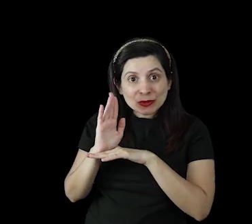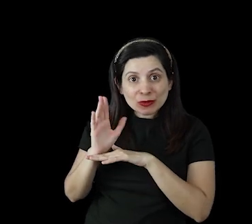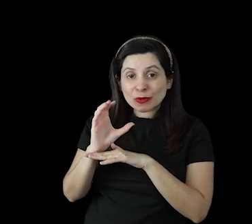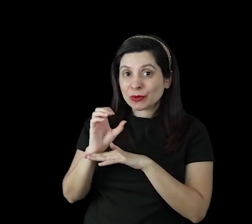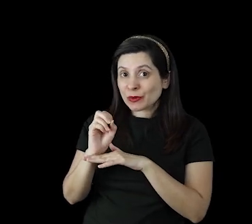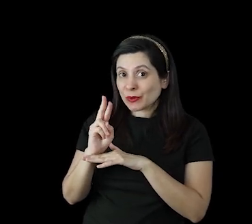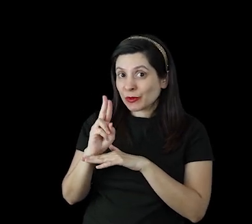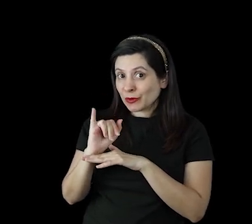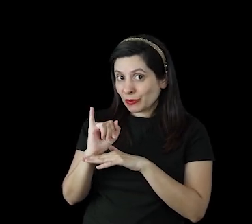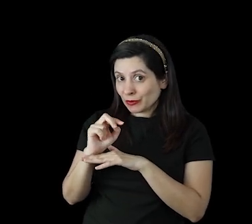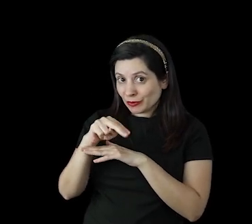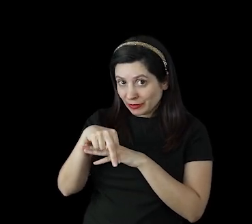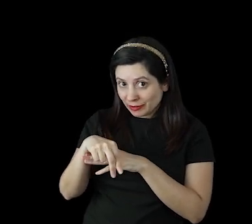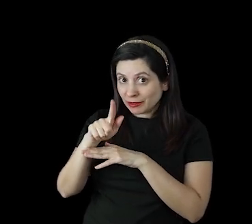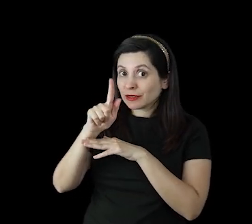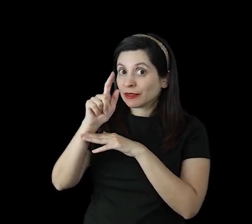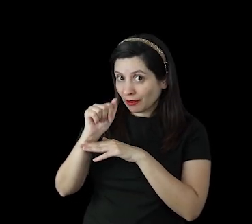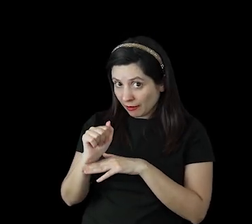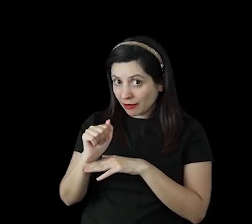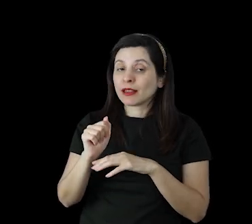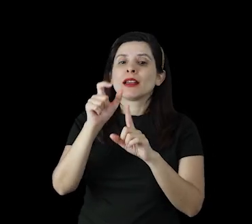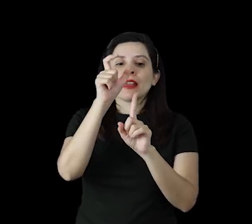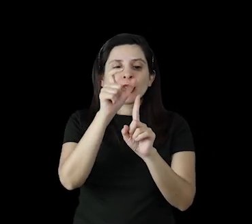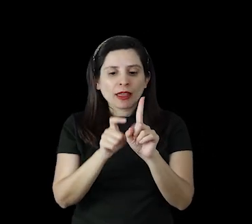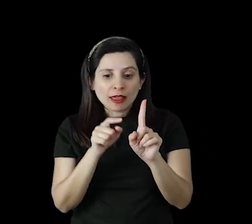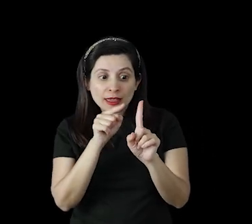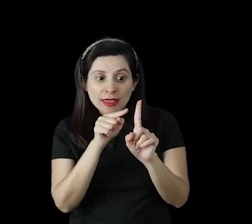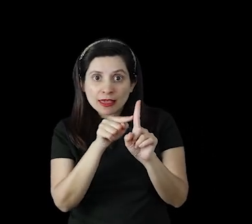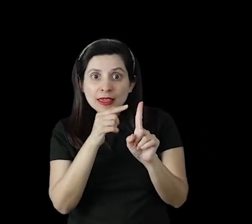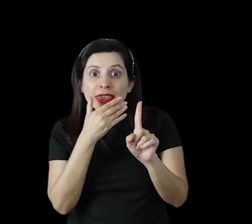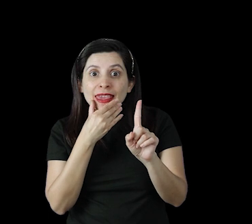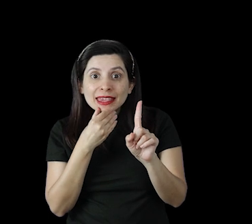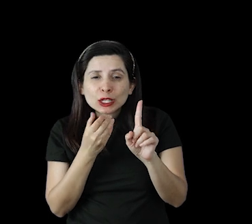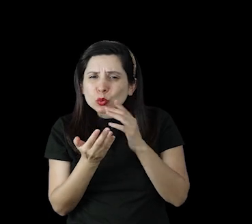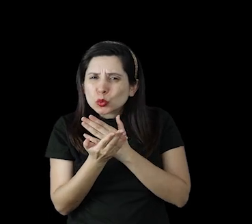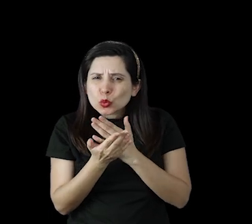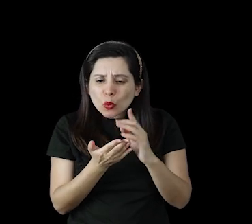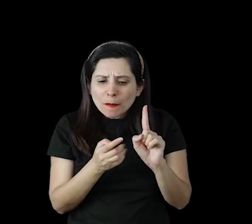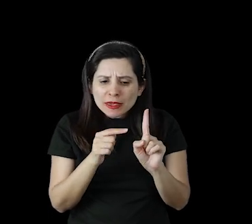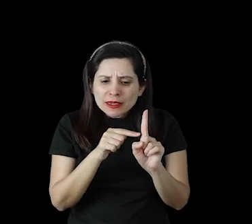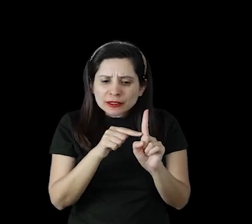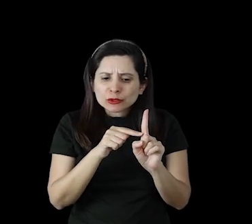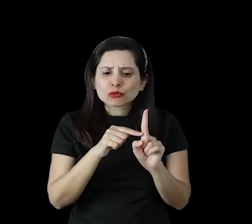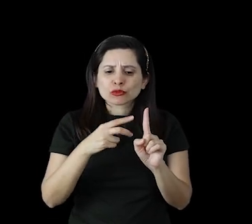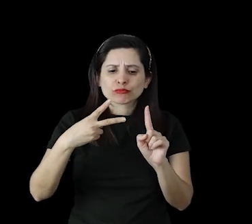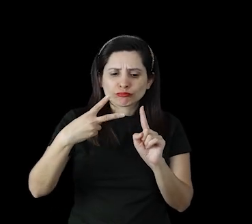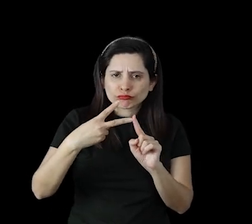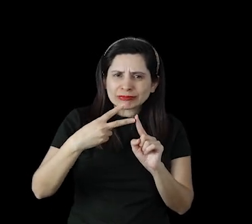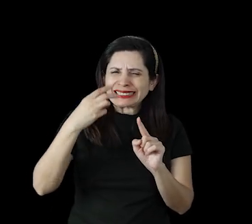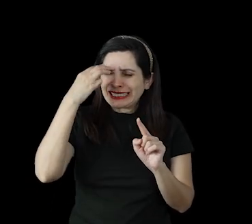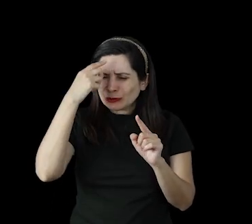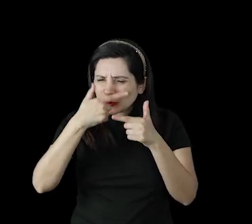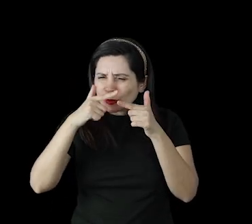o último, né, é um personagem que ele é inicialmente reativo, né, ele tem uma demência,